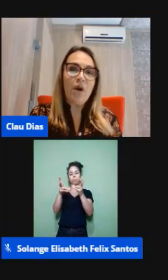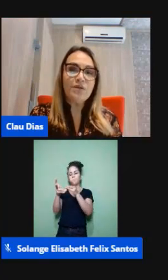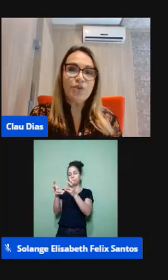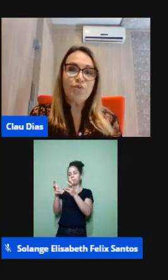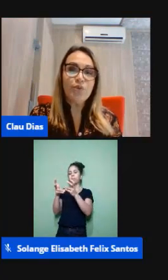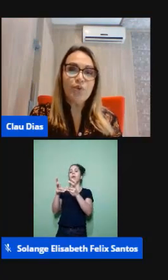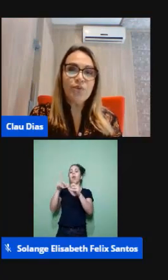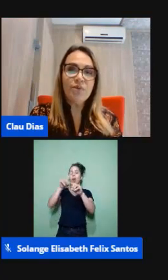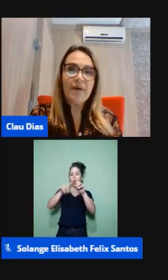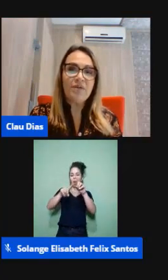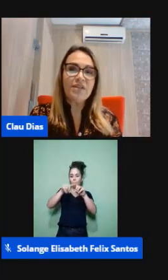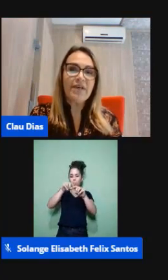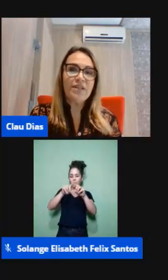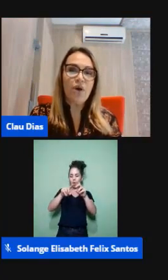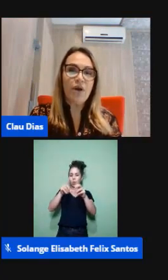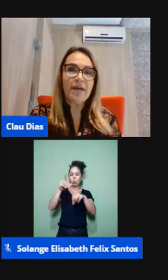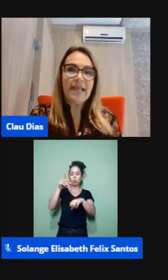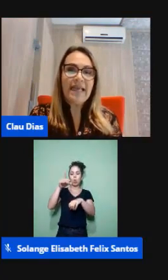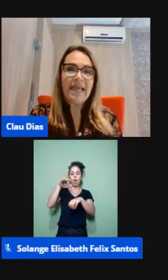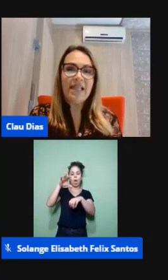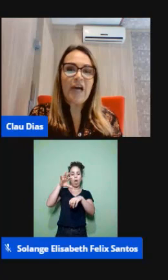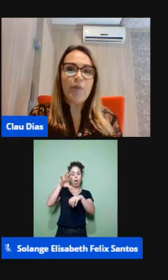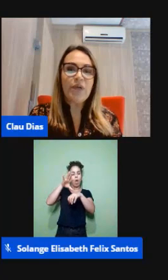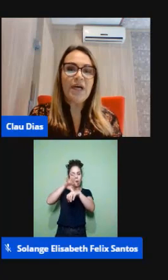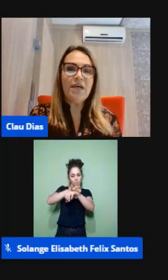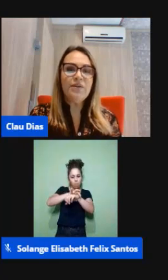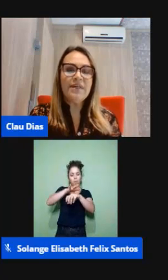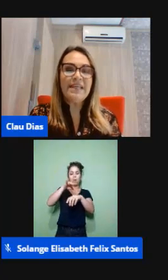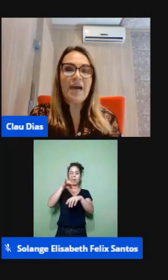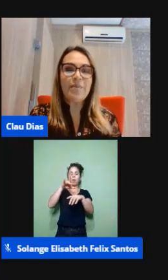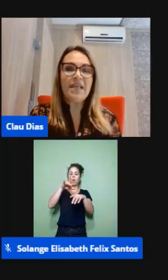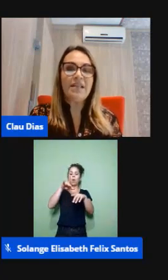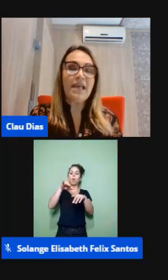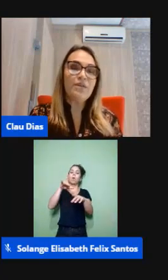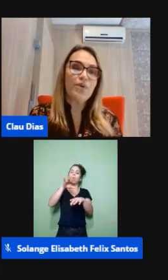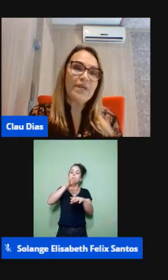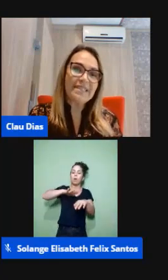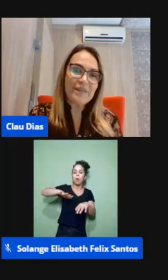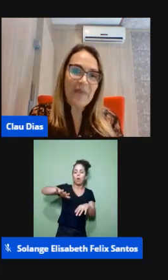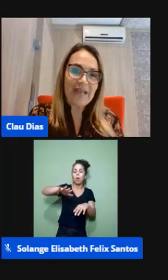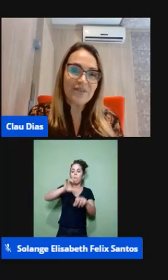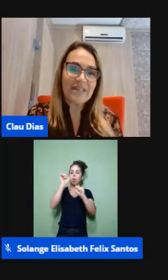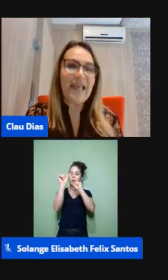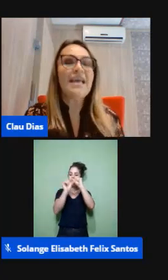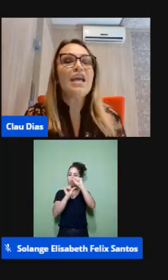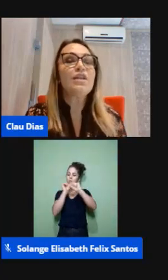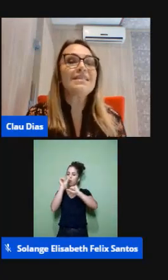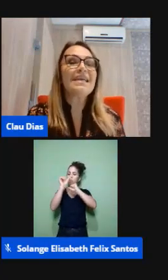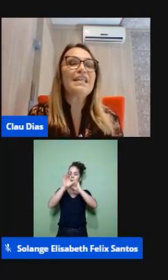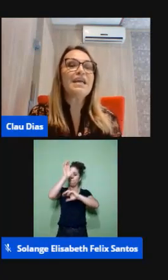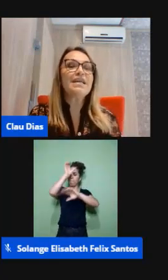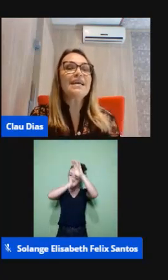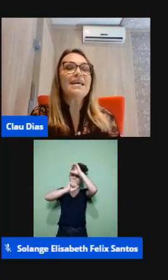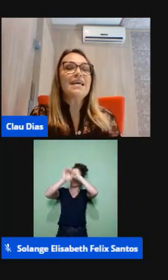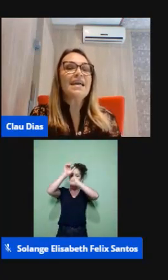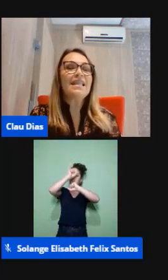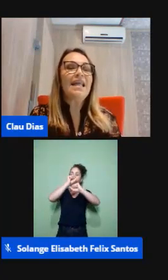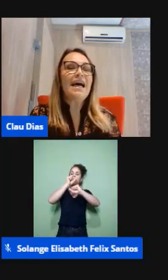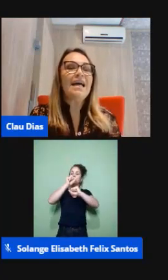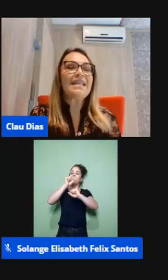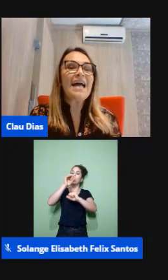e simbólicos do mundo ao seu redor, relaborando e apreendendo conhecimentos, né? Então, essa